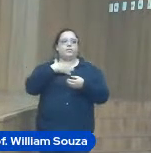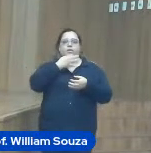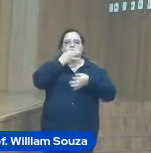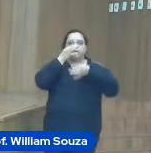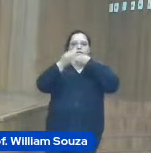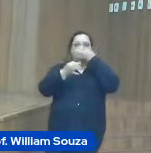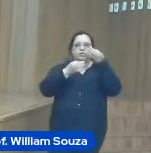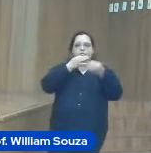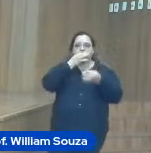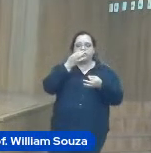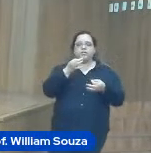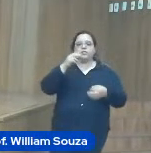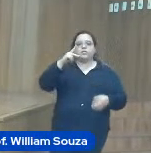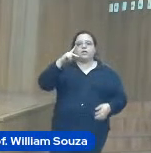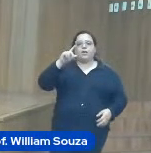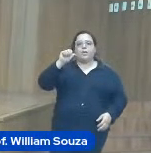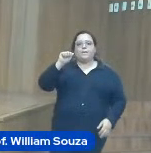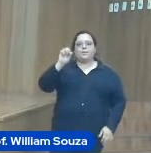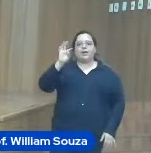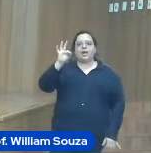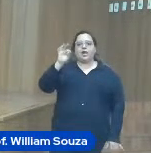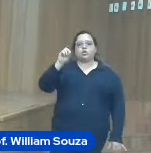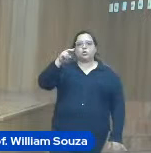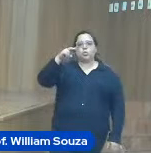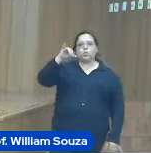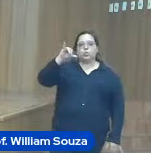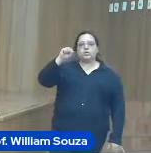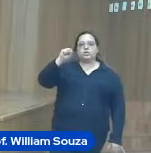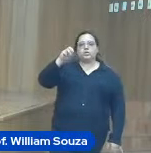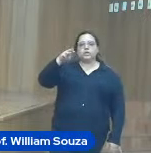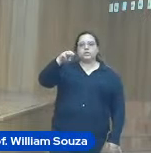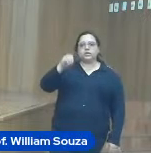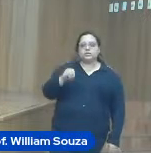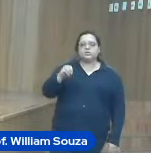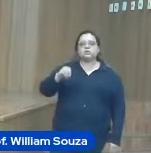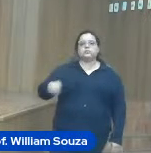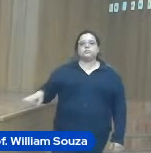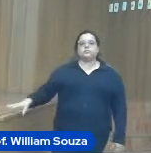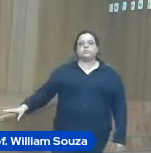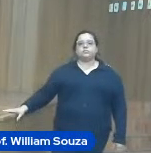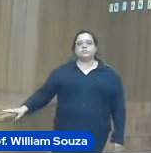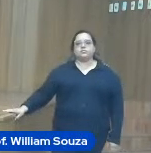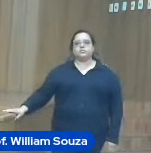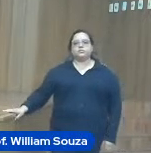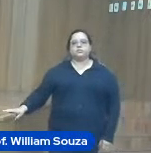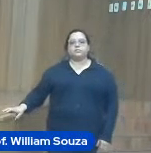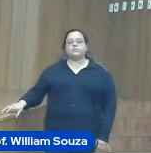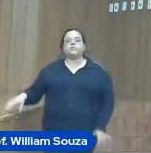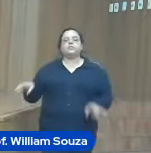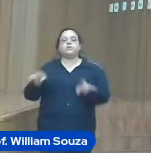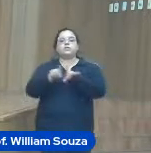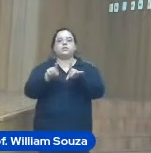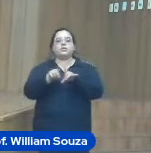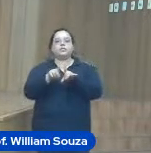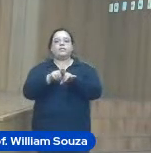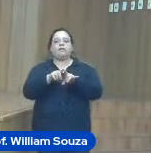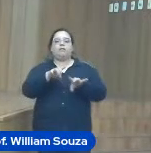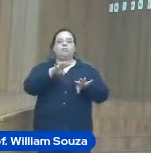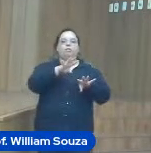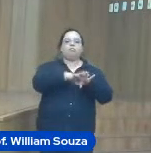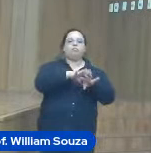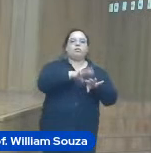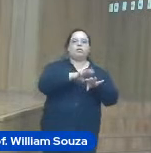ao platonismo, as minhas críticas a essa oposição entre exato e humano, né,